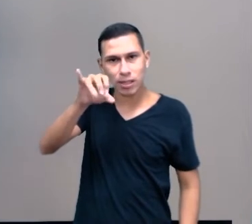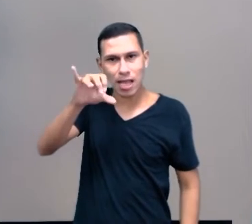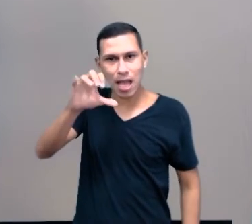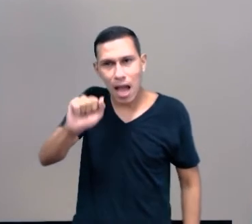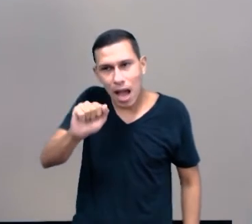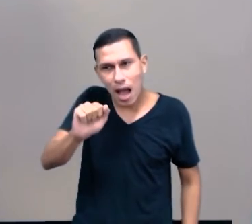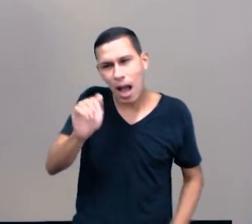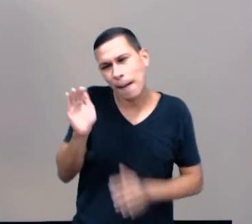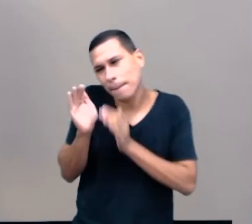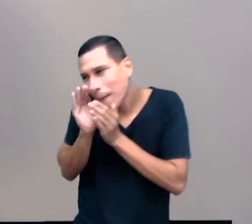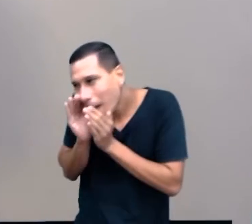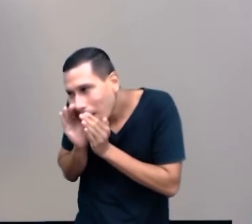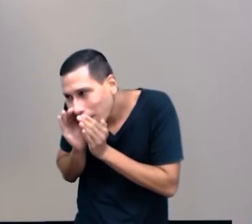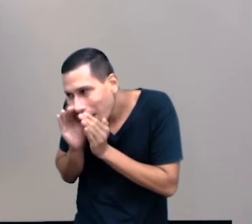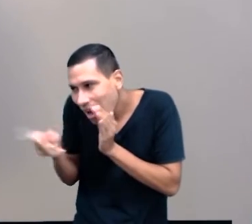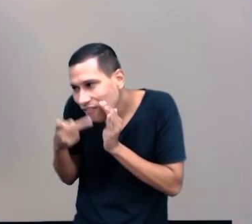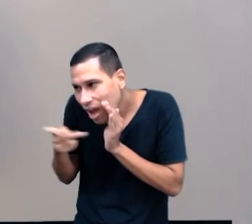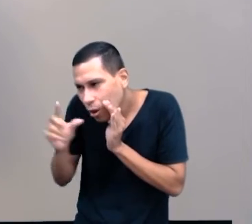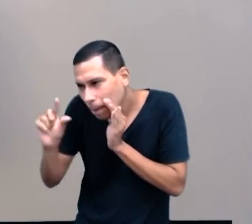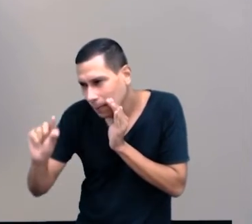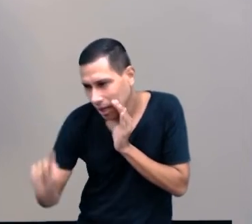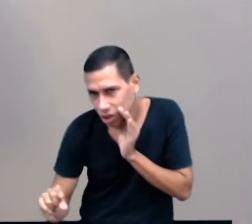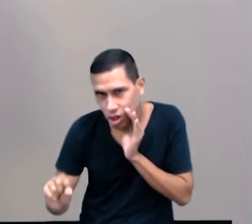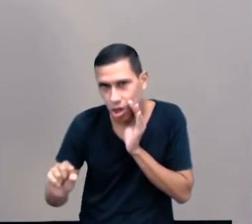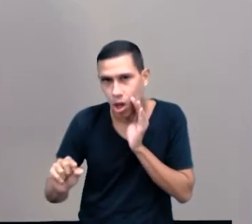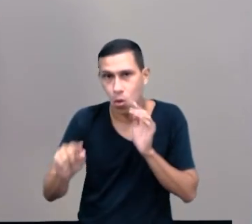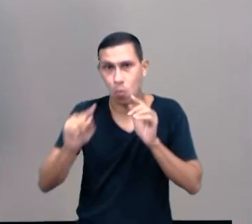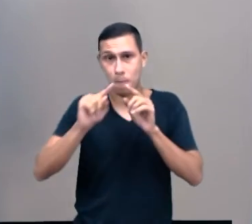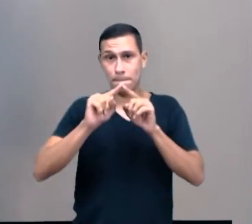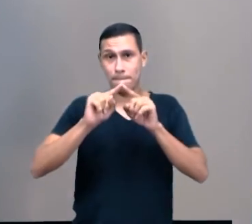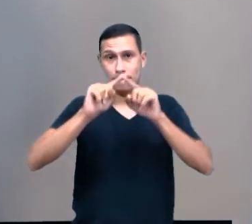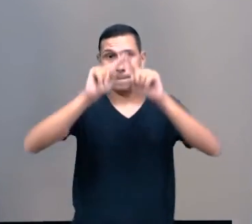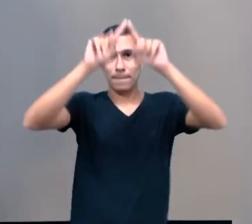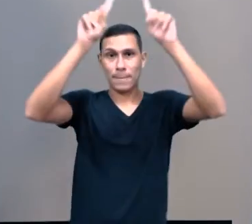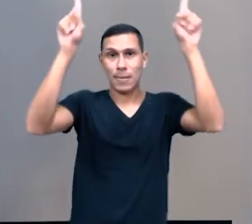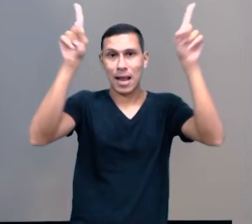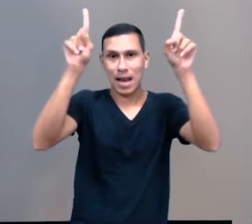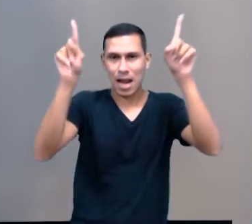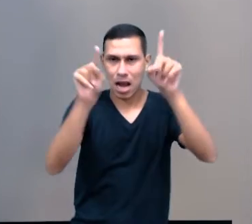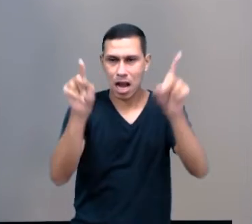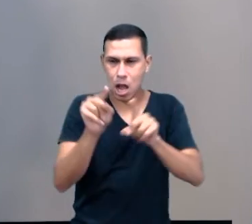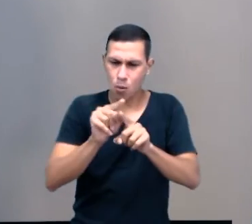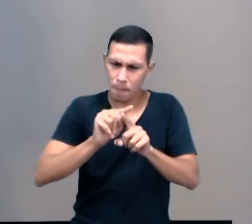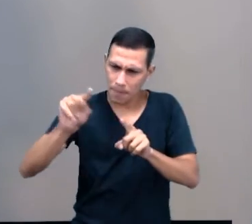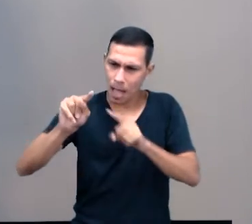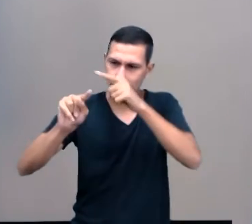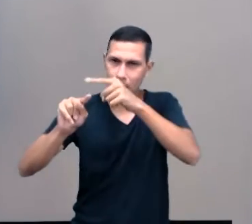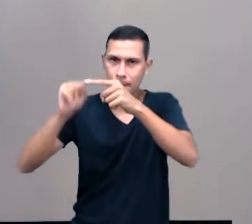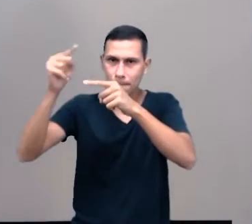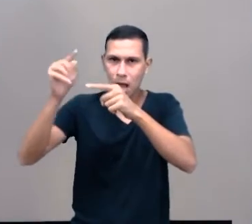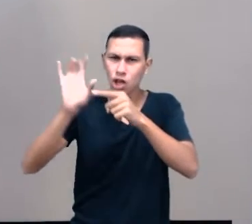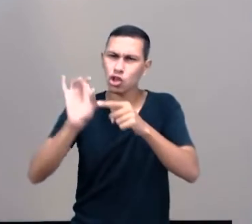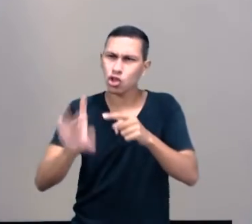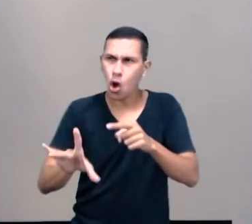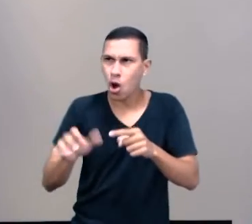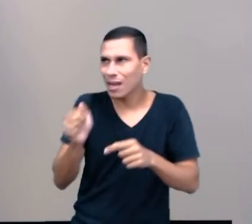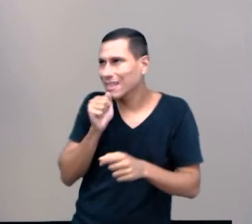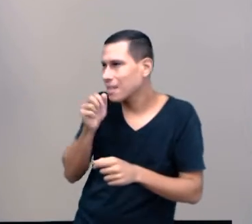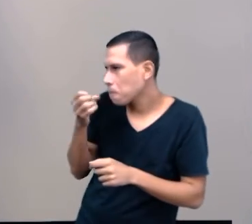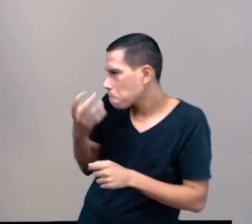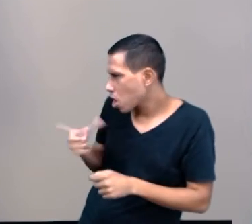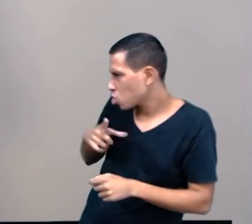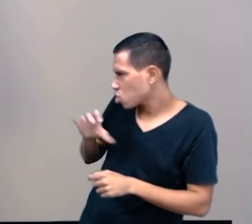Cascão, veja aí o balão tracejado, né, de sussurro, de cochicho, ainda bem que ela só tem três o quê?